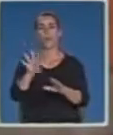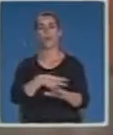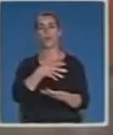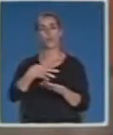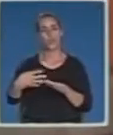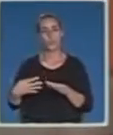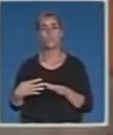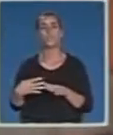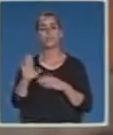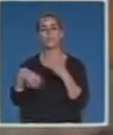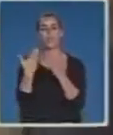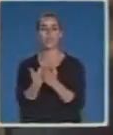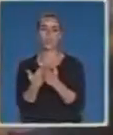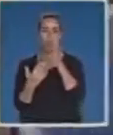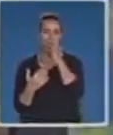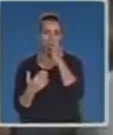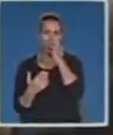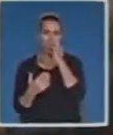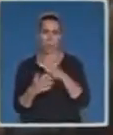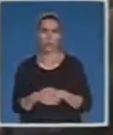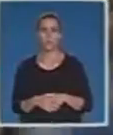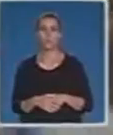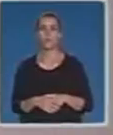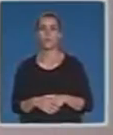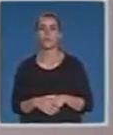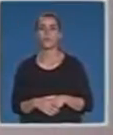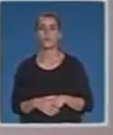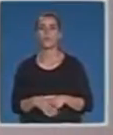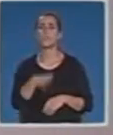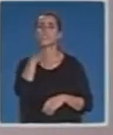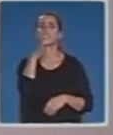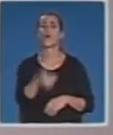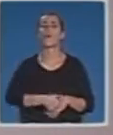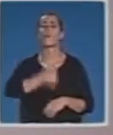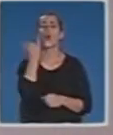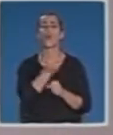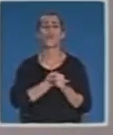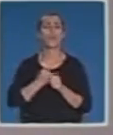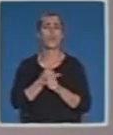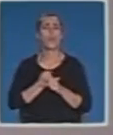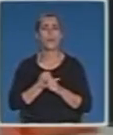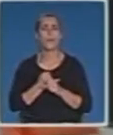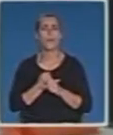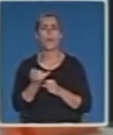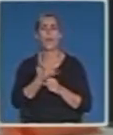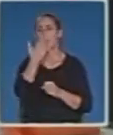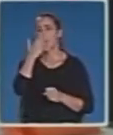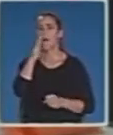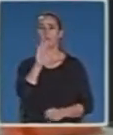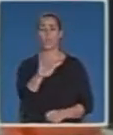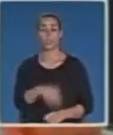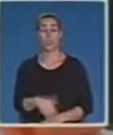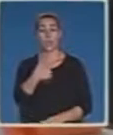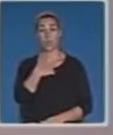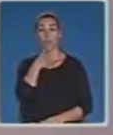preconceito do candidato do Pico. Paulo Brandão afirmava que o melhor de uma ilha era a ilha em frente. E eu